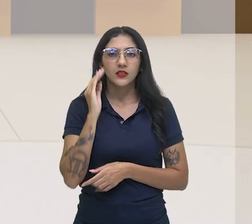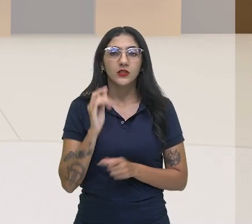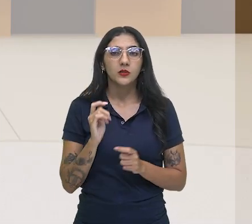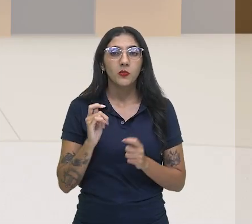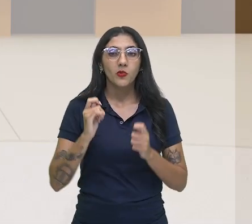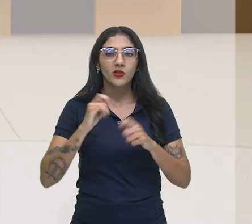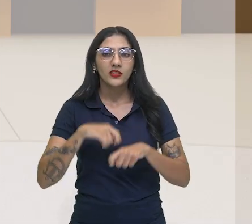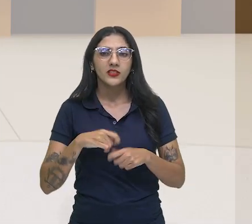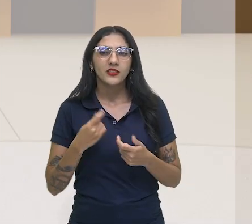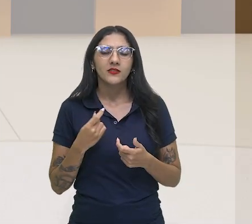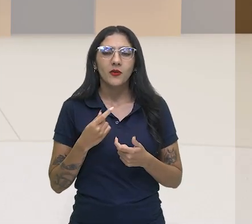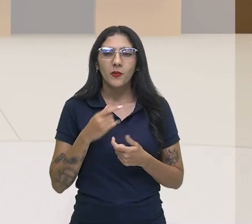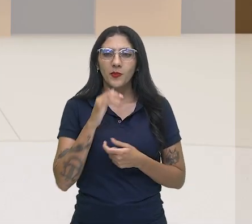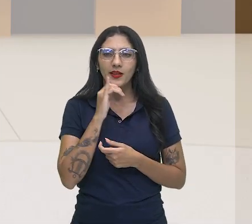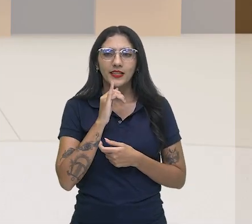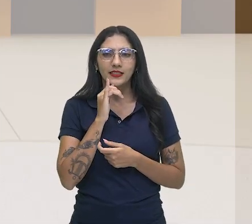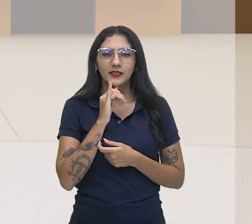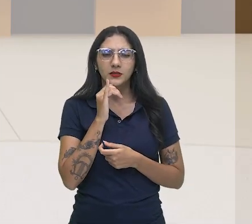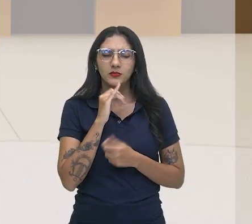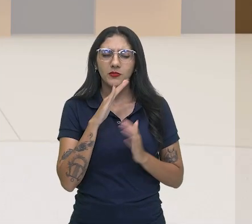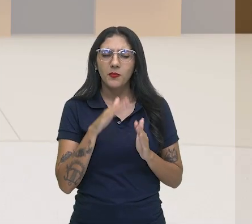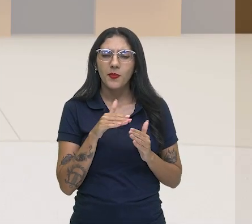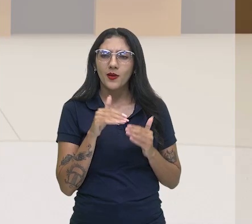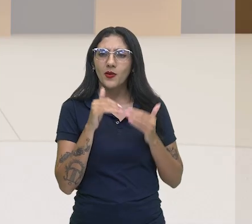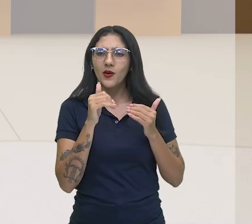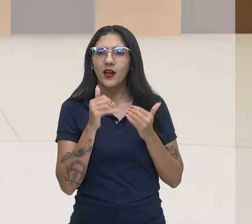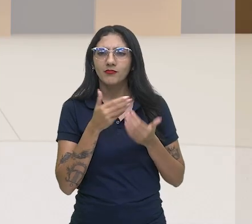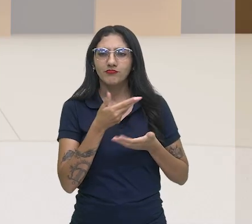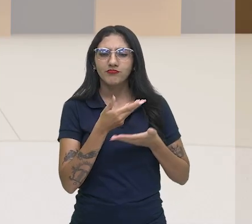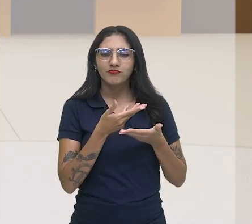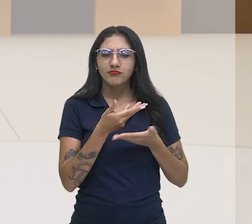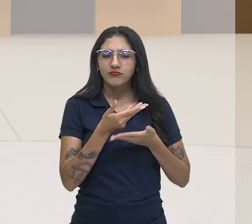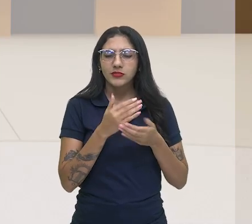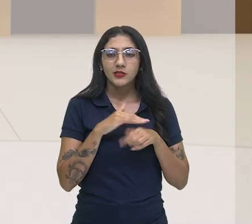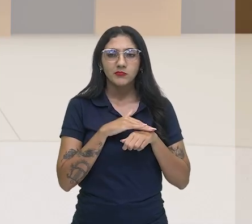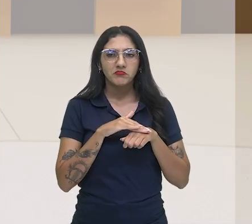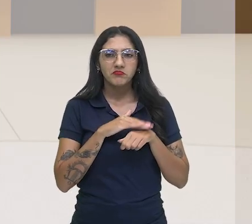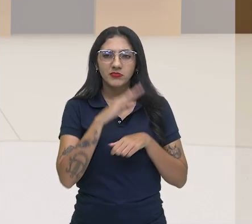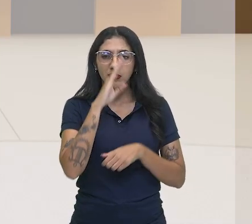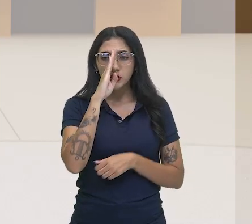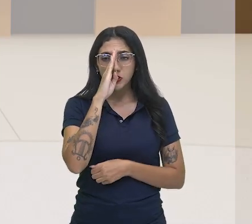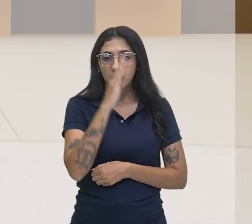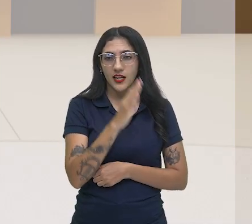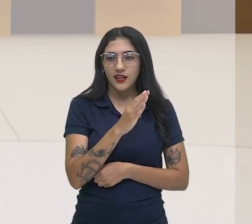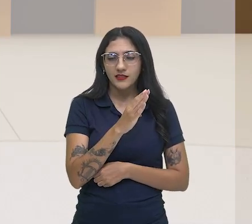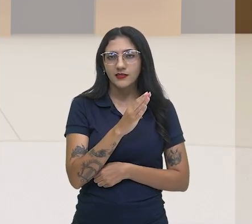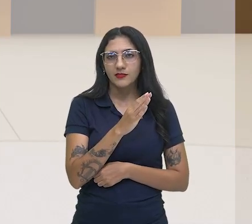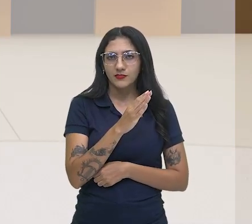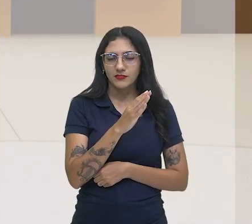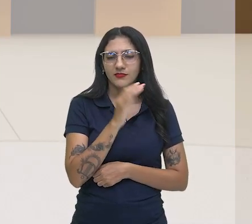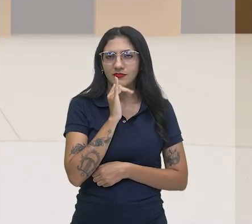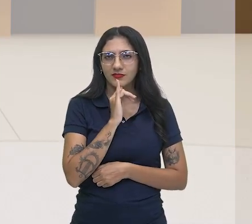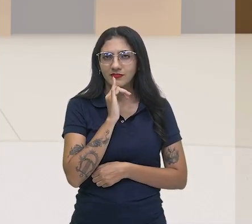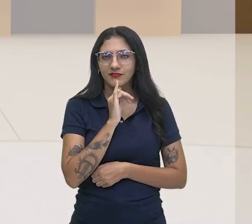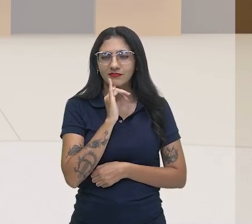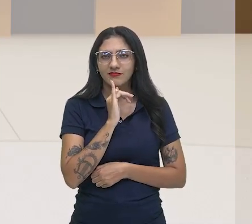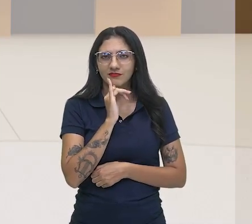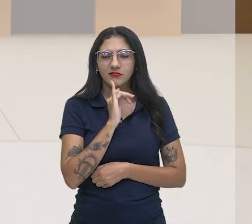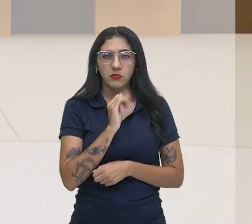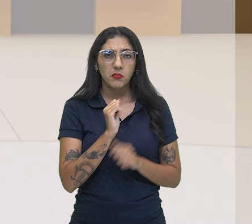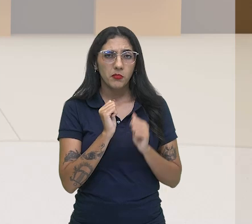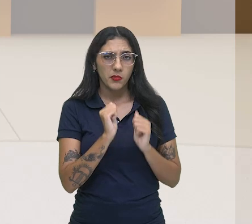ir quebrando o gelo, como a gente diz, né? Com perguntas mais secas, como a entrevista estruturada,